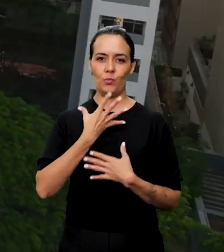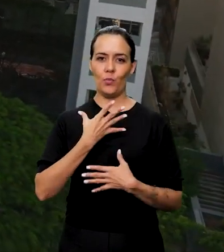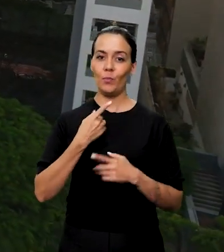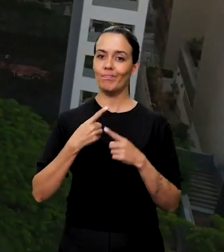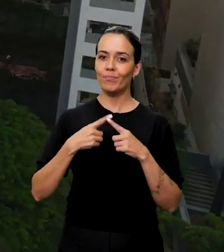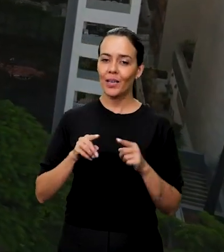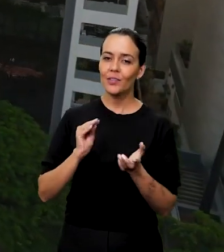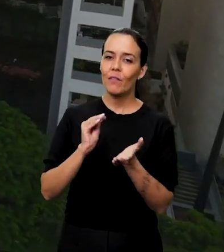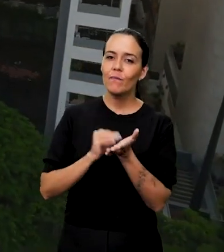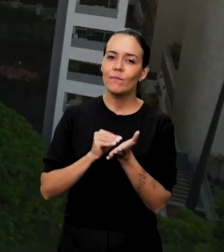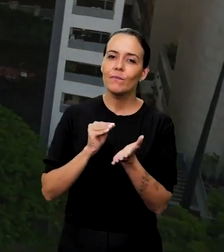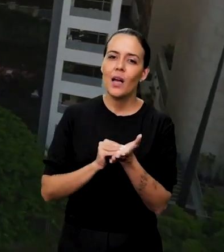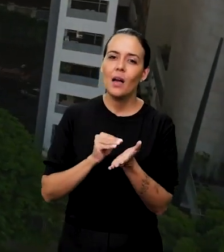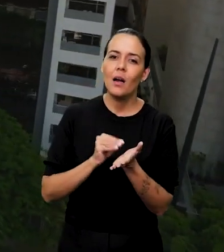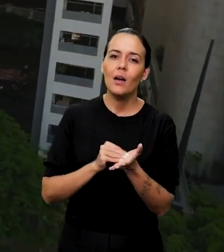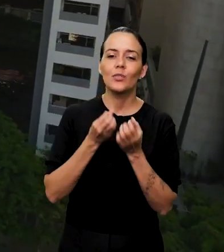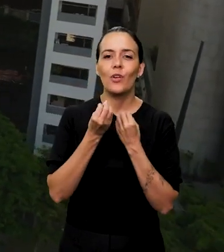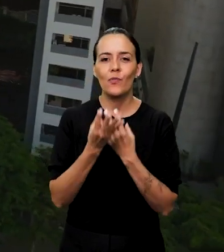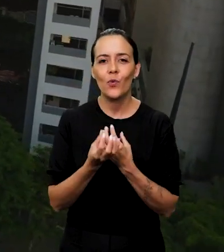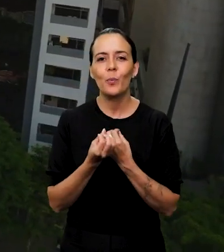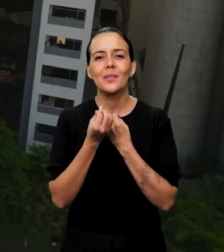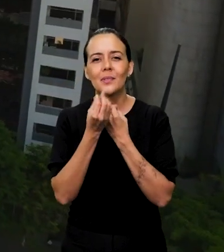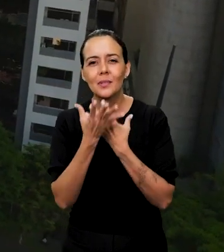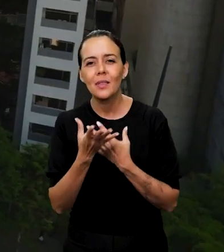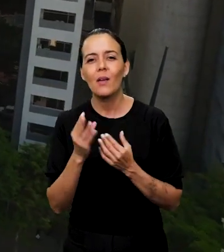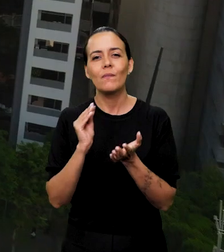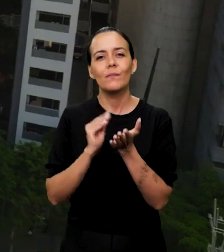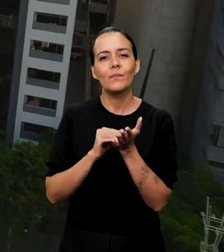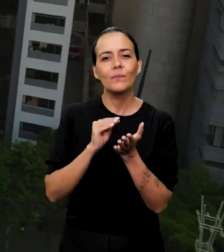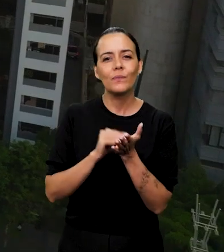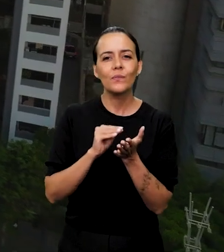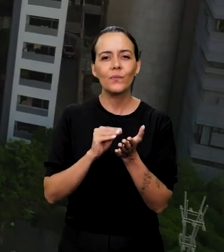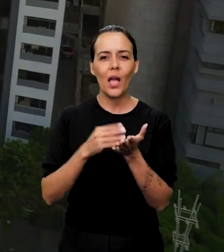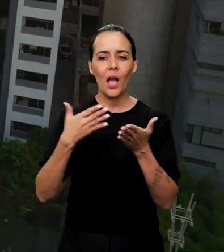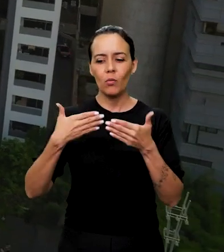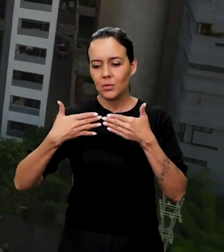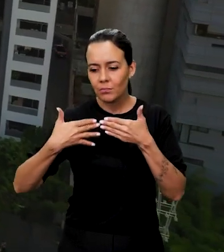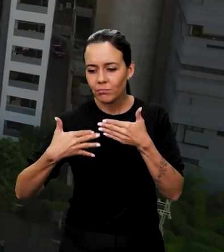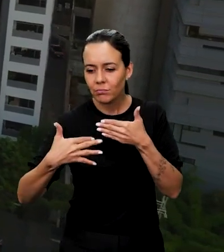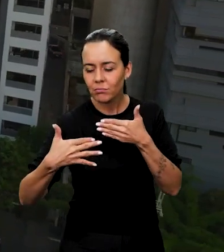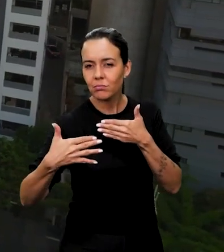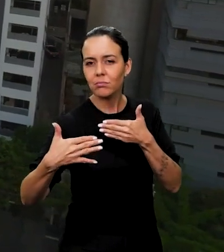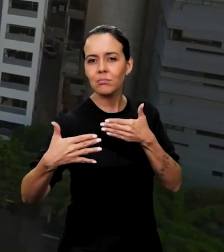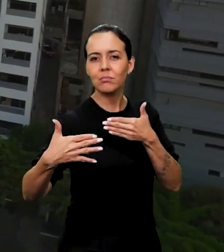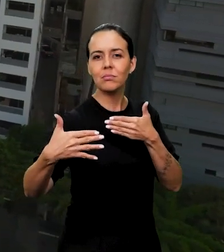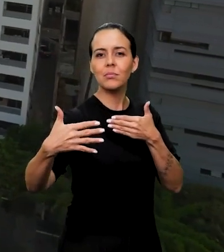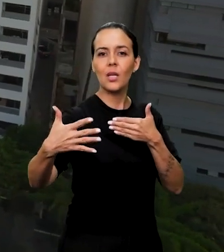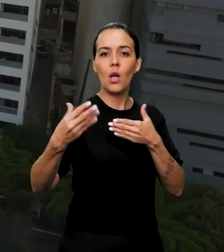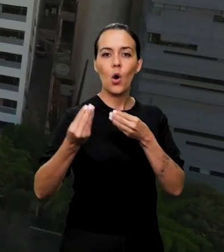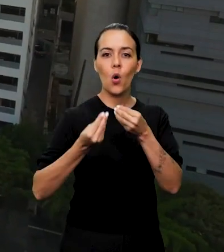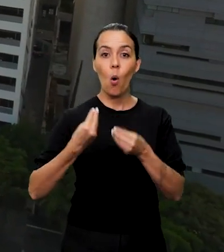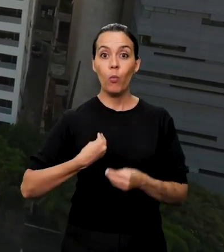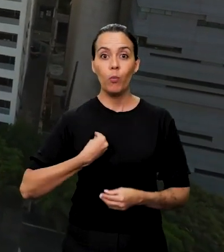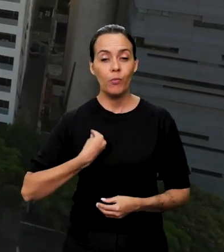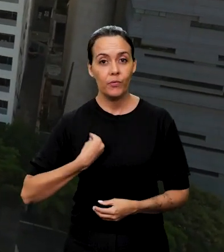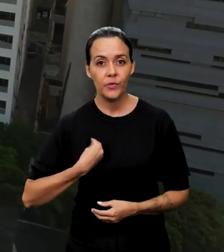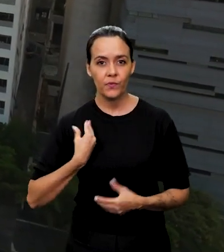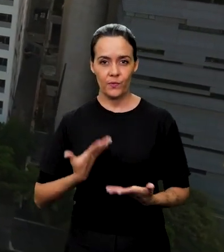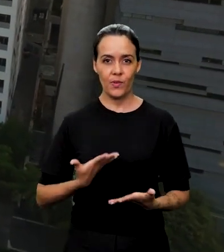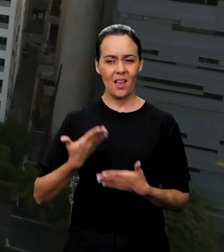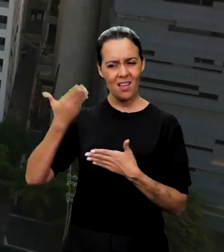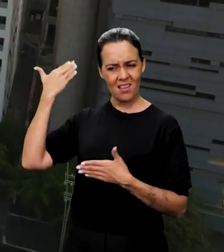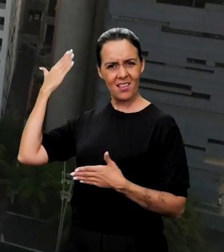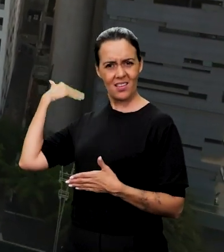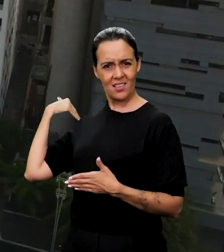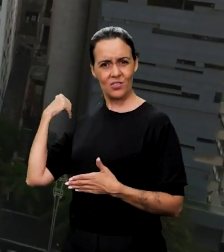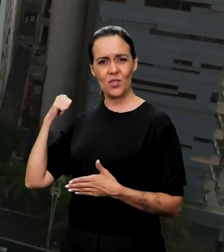distantes daquela visão em que a velhice era a mulher a partir de 40 anos, já passava a se vestir de preto, já não saía de